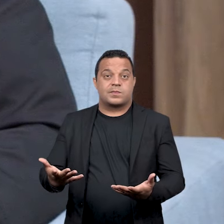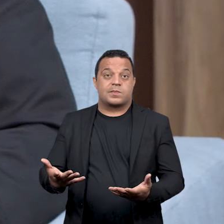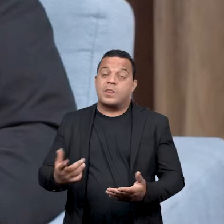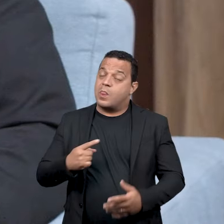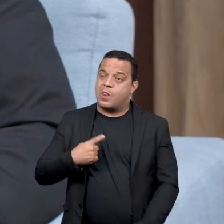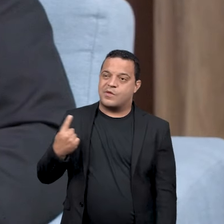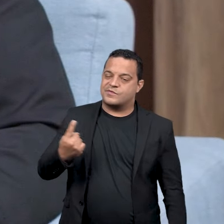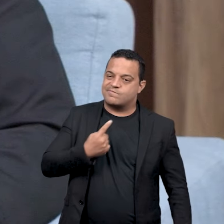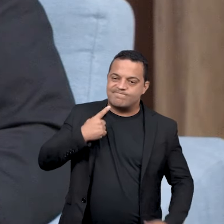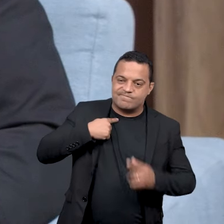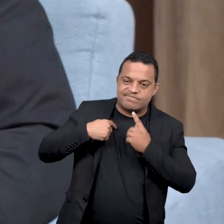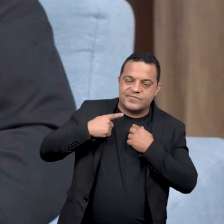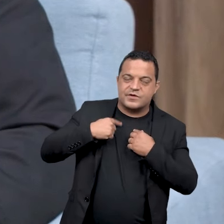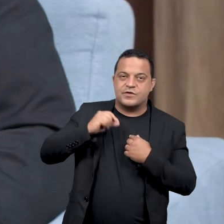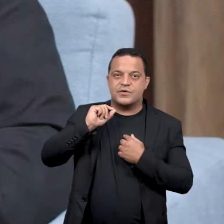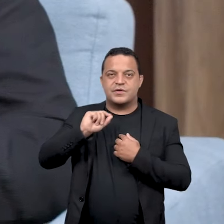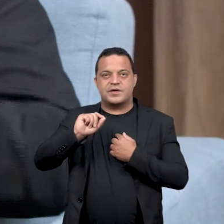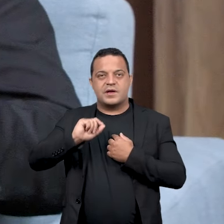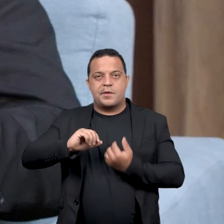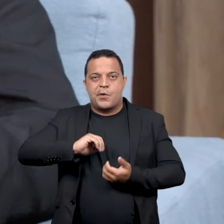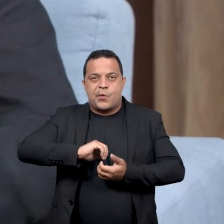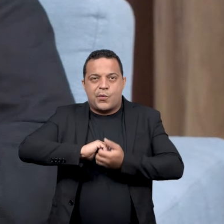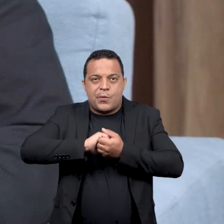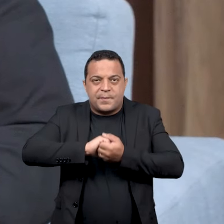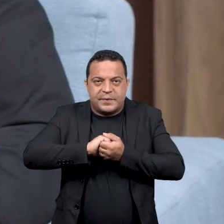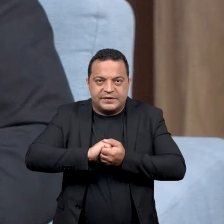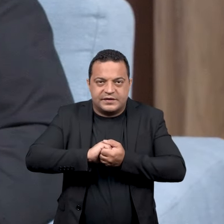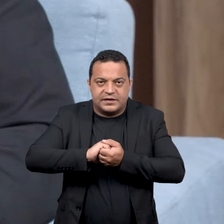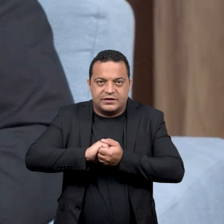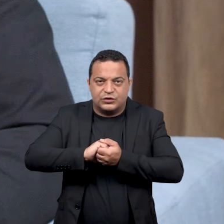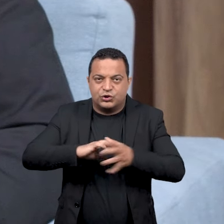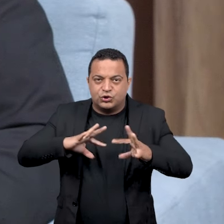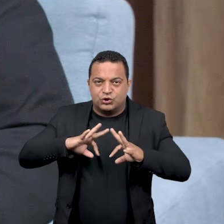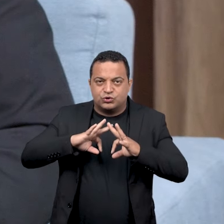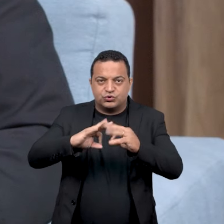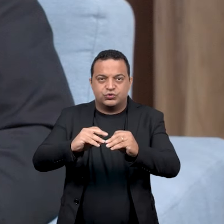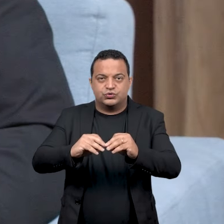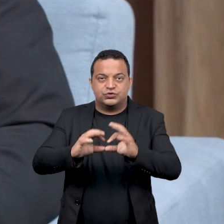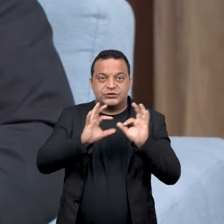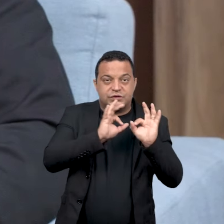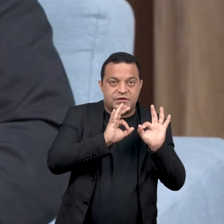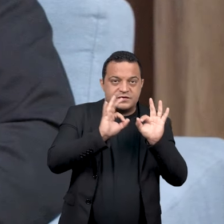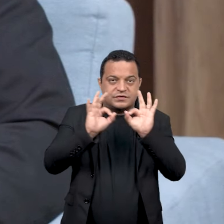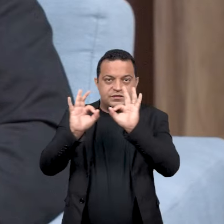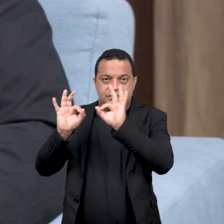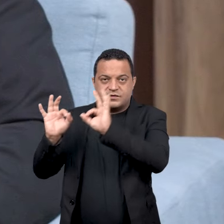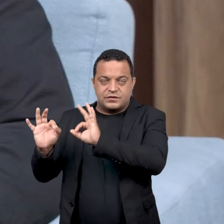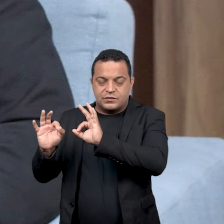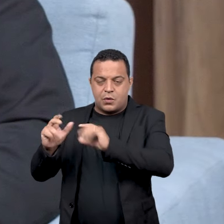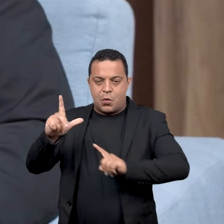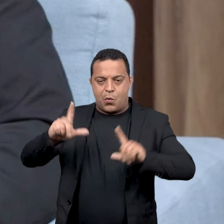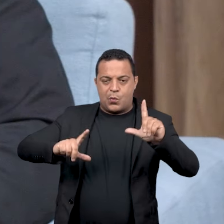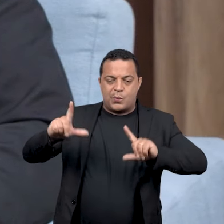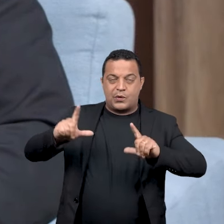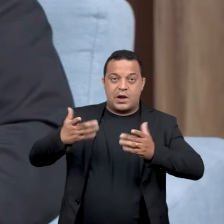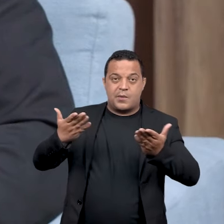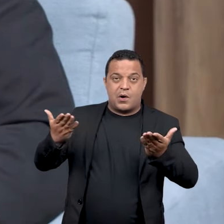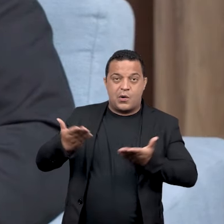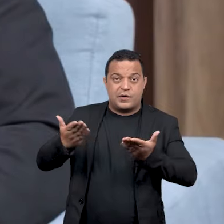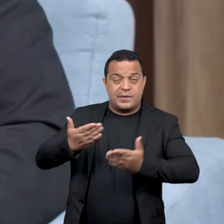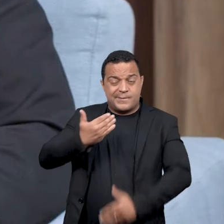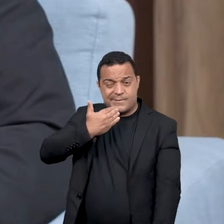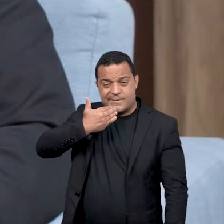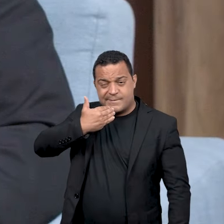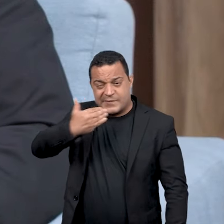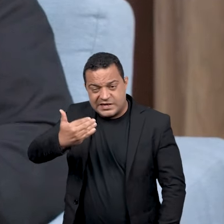nós queremos aqui, primeiramente, saudar aqueles que participam conosco deste programa e